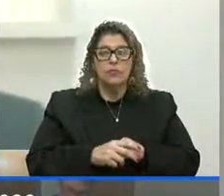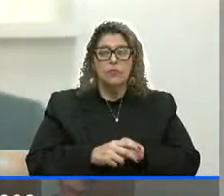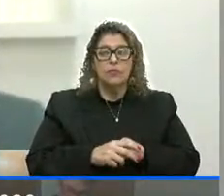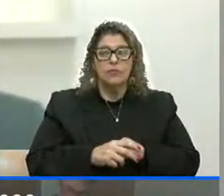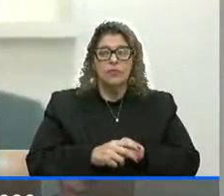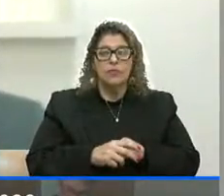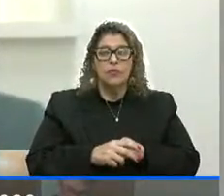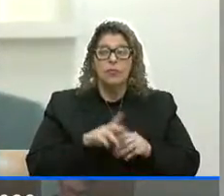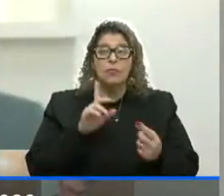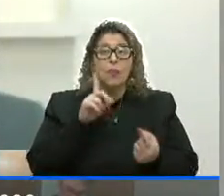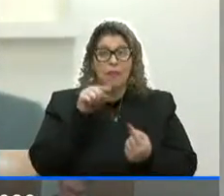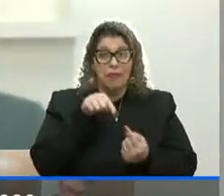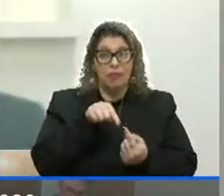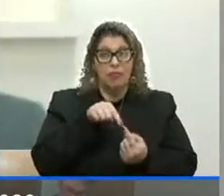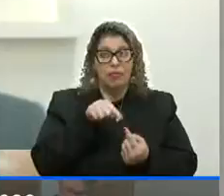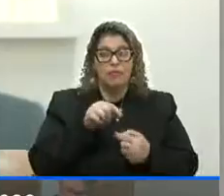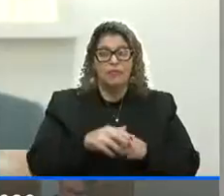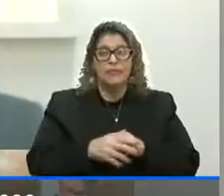uma meta